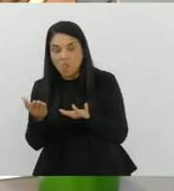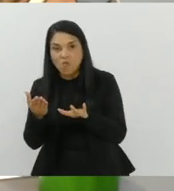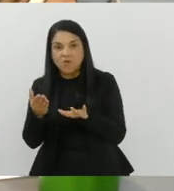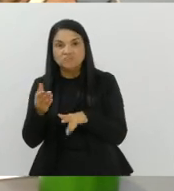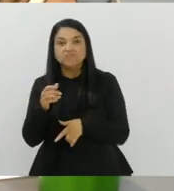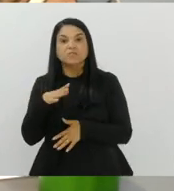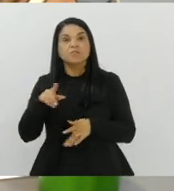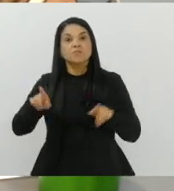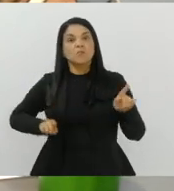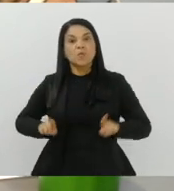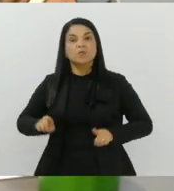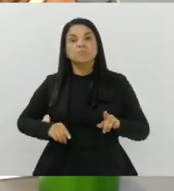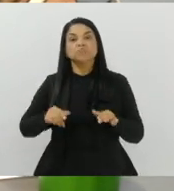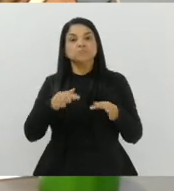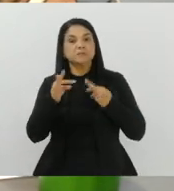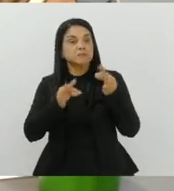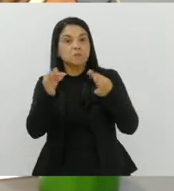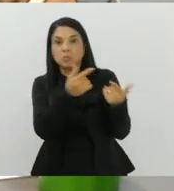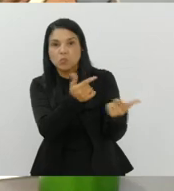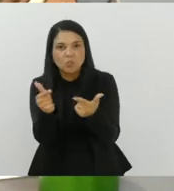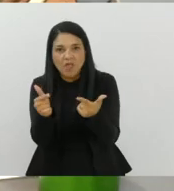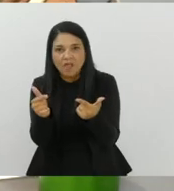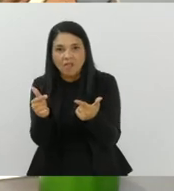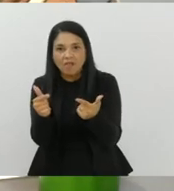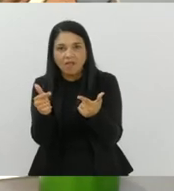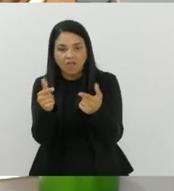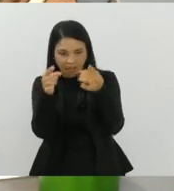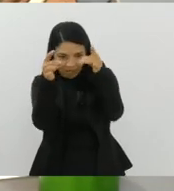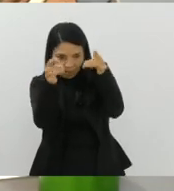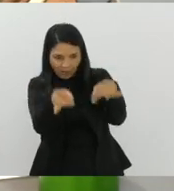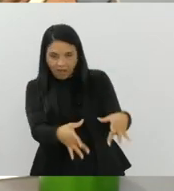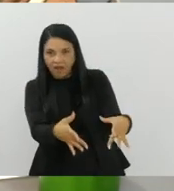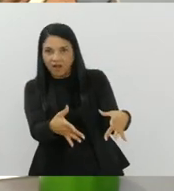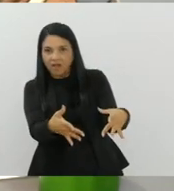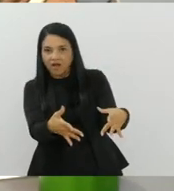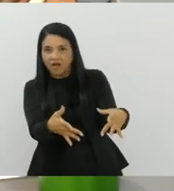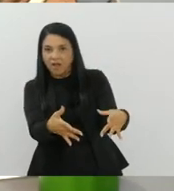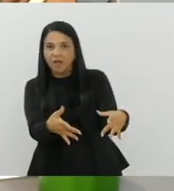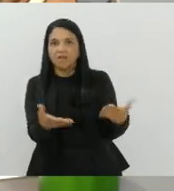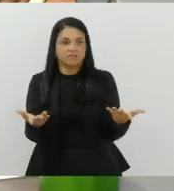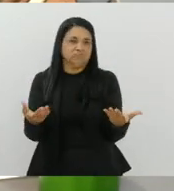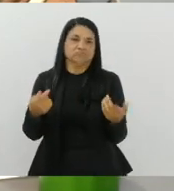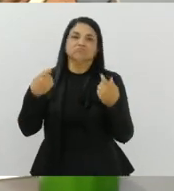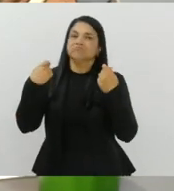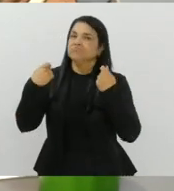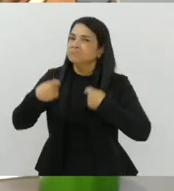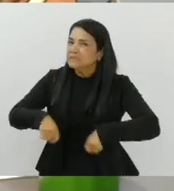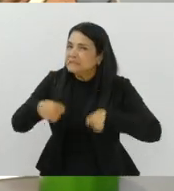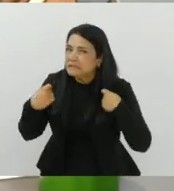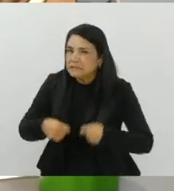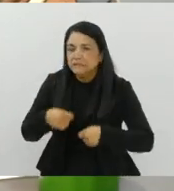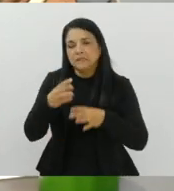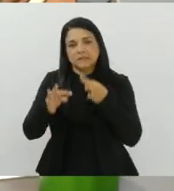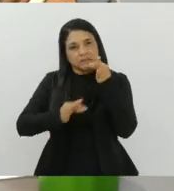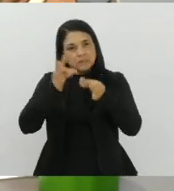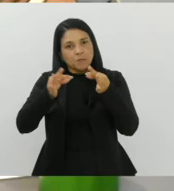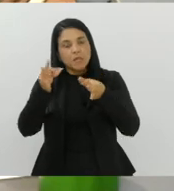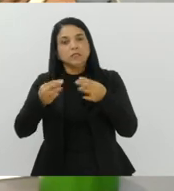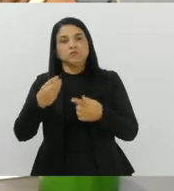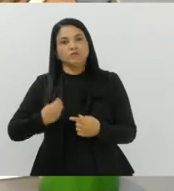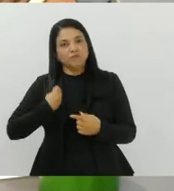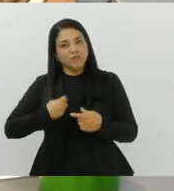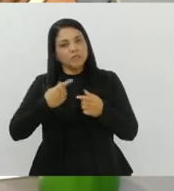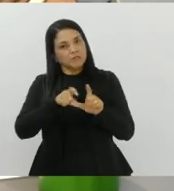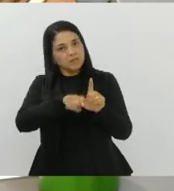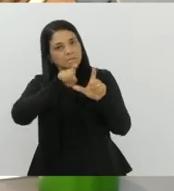ficar como? Ao Léo, eles precisam de tratamento para que tenha uma vida independente, plena e